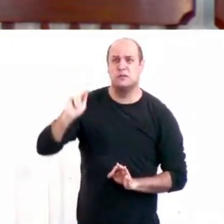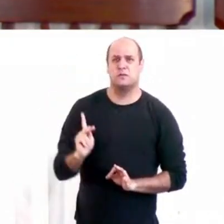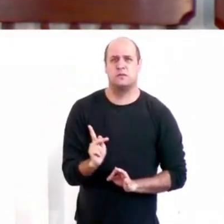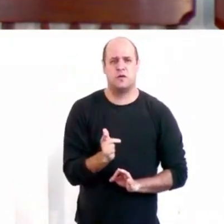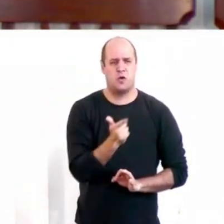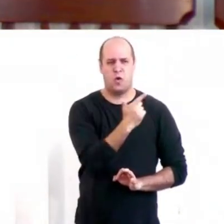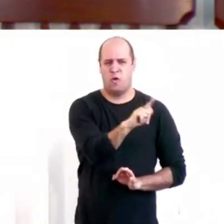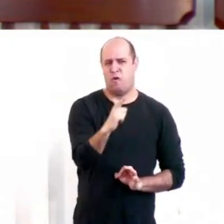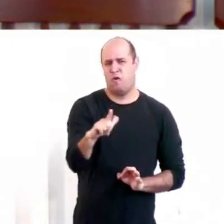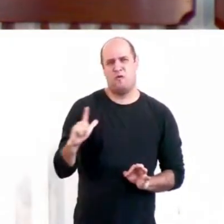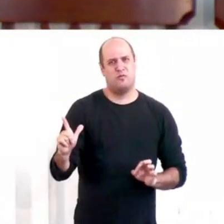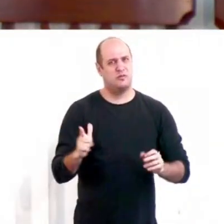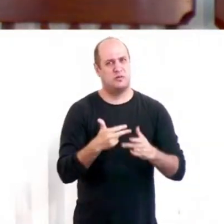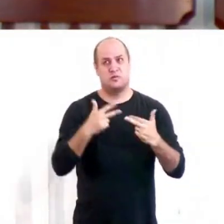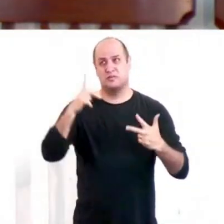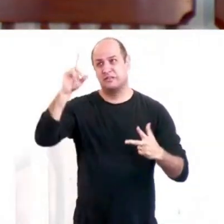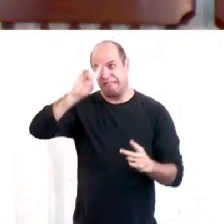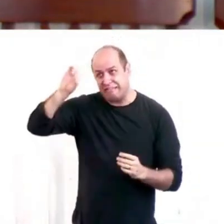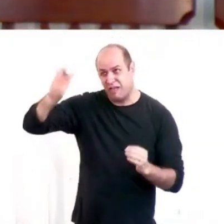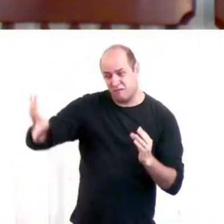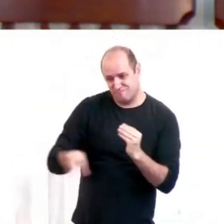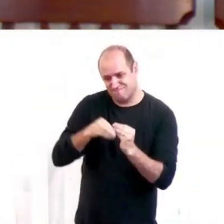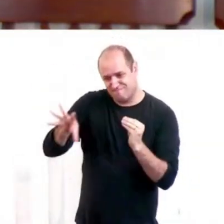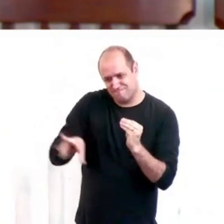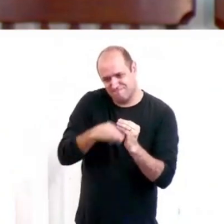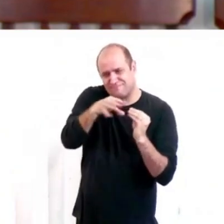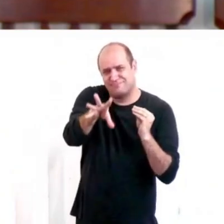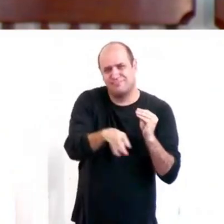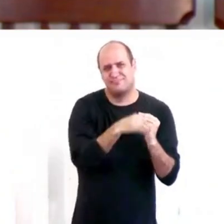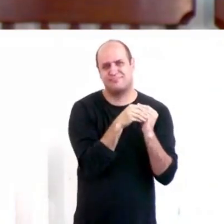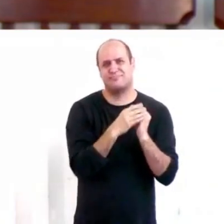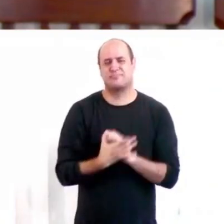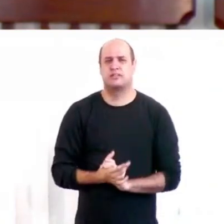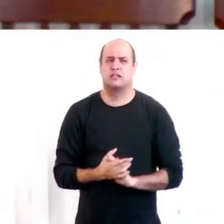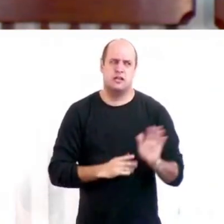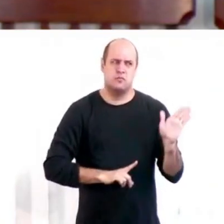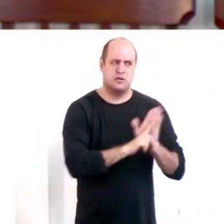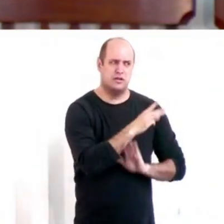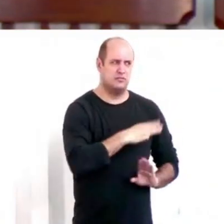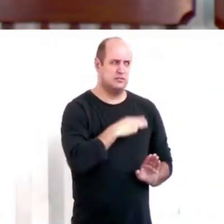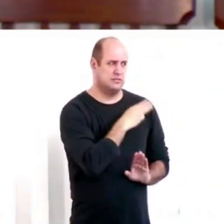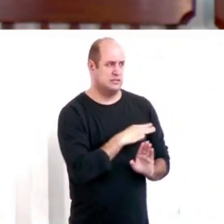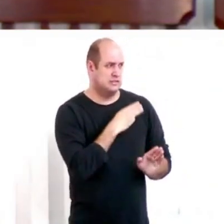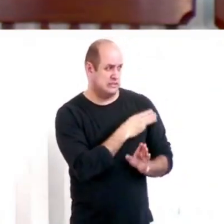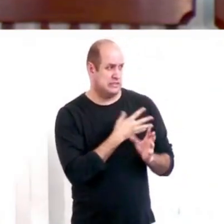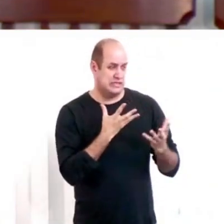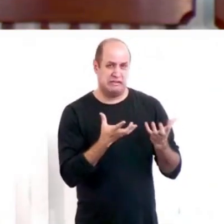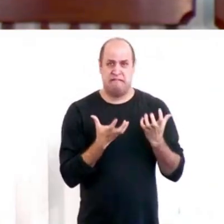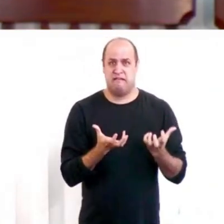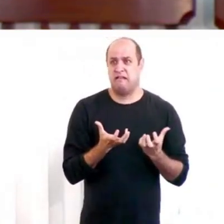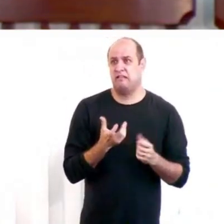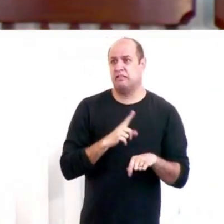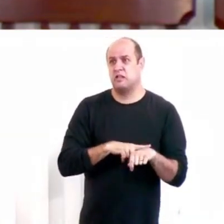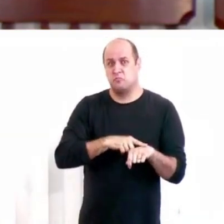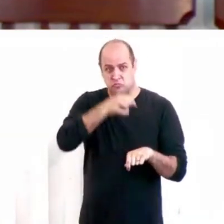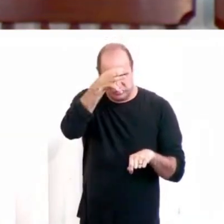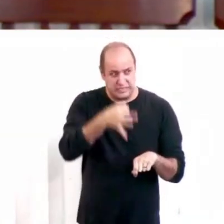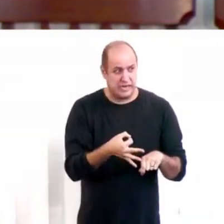serão acrescentadas. Pergunta para missionário se as demais coisas não são acrescentadas na hora certa, no tempo